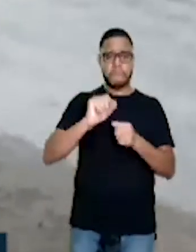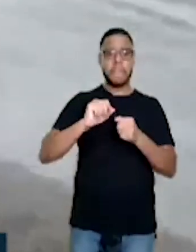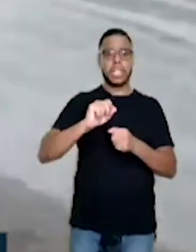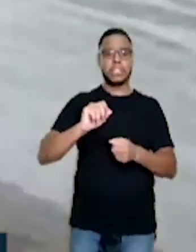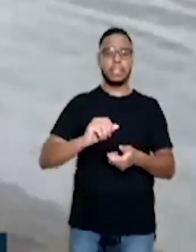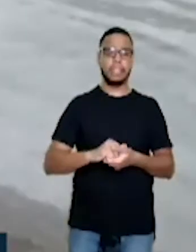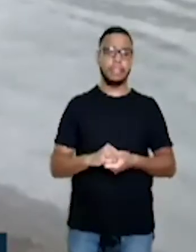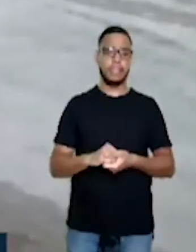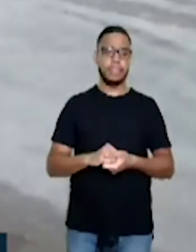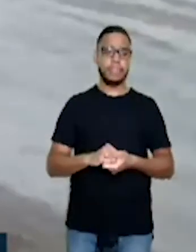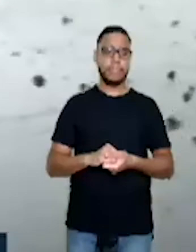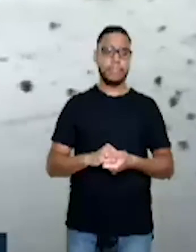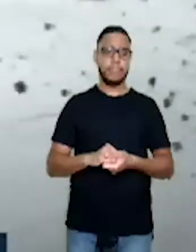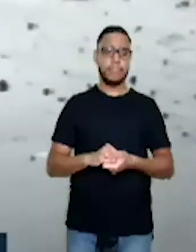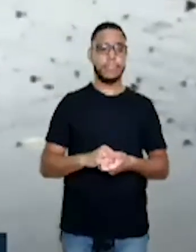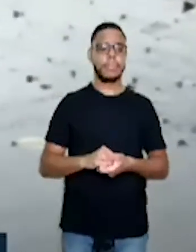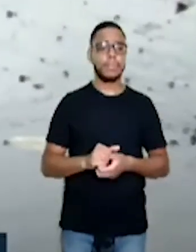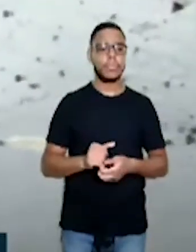a única